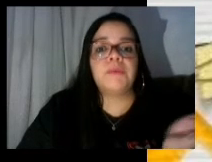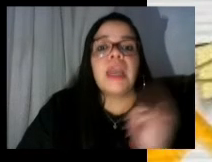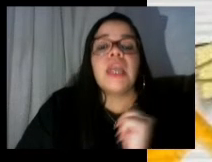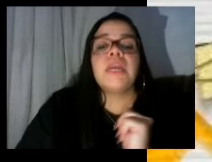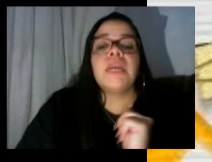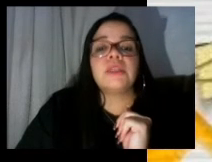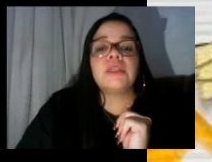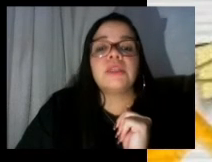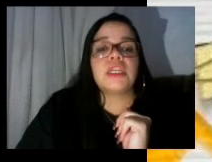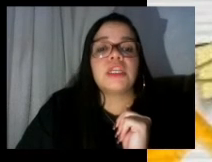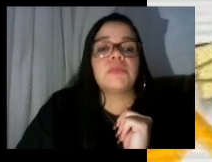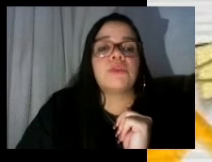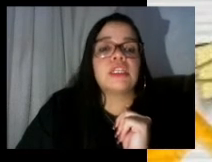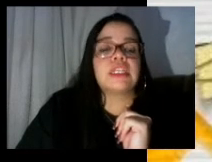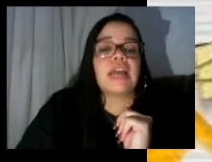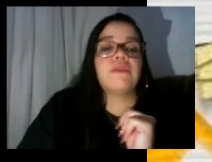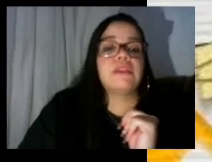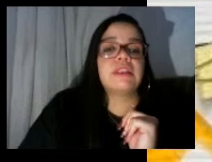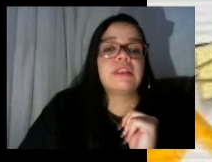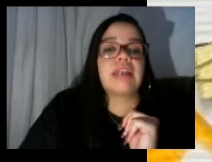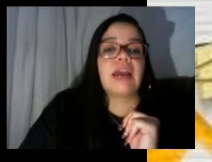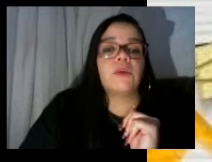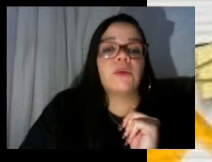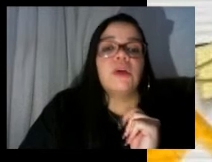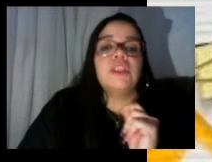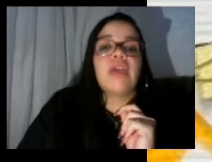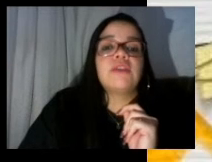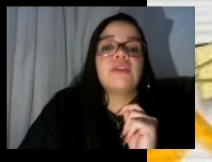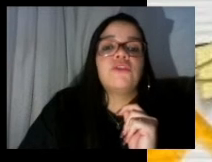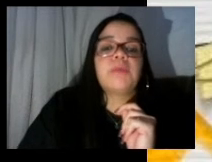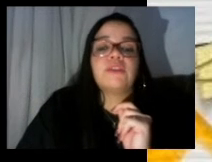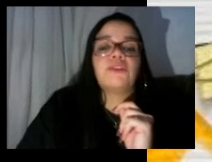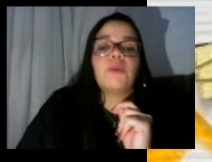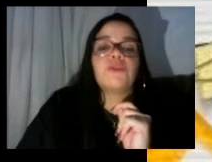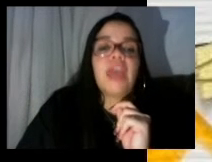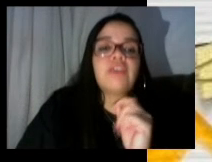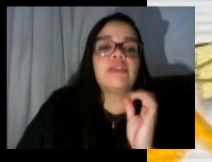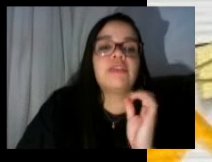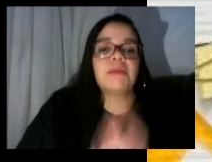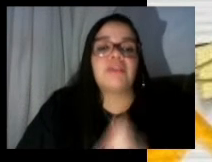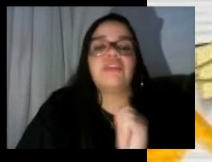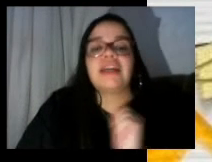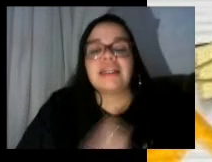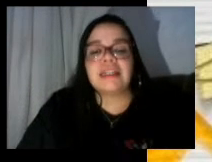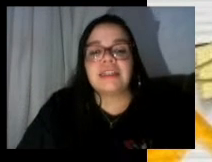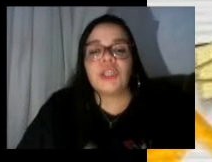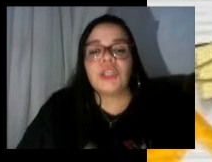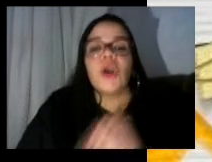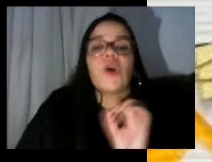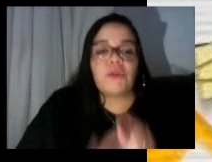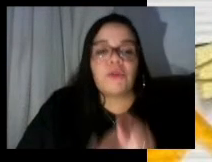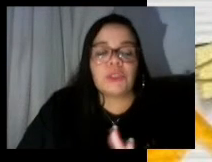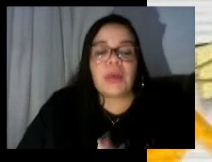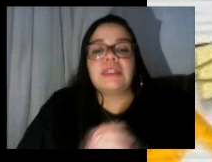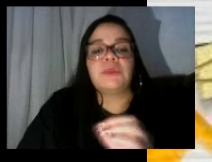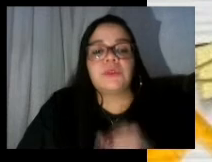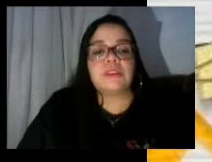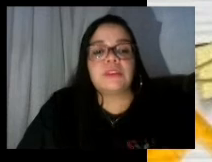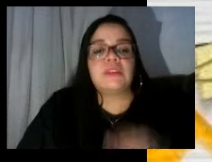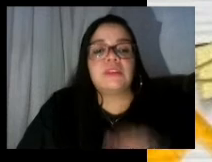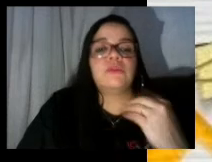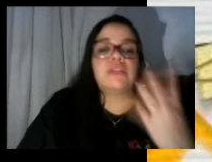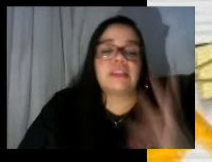bom? E por isso mesmo, os escravos inventaram diversos pratos como os restos dos alimentos da casa grande, como a